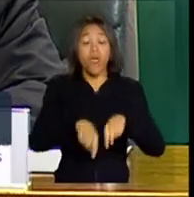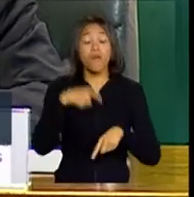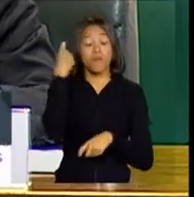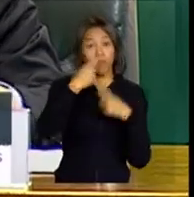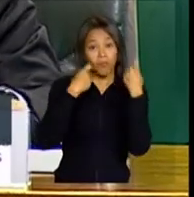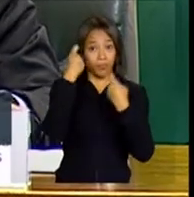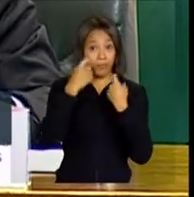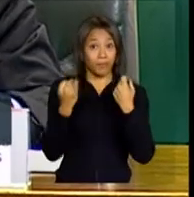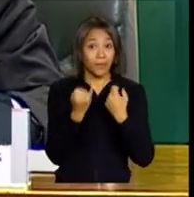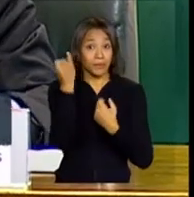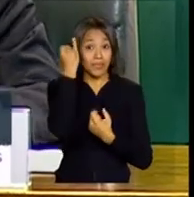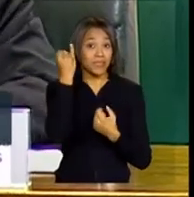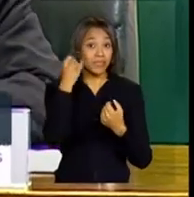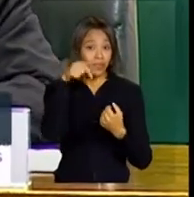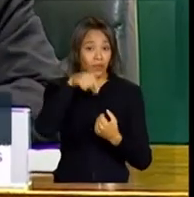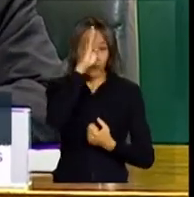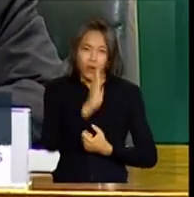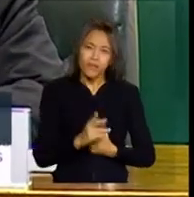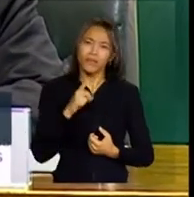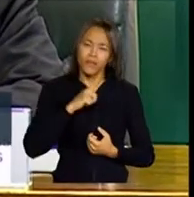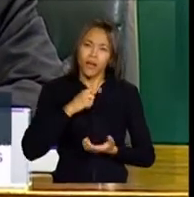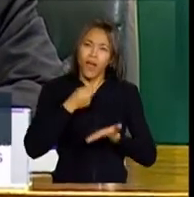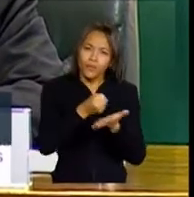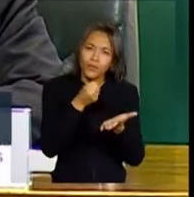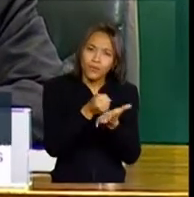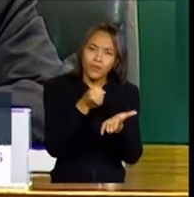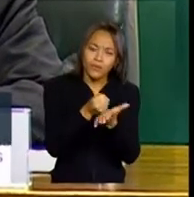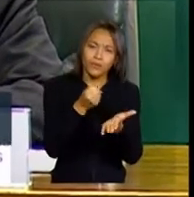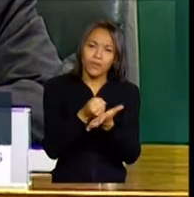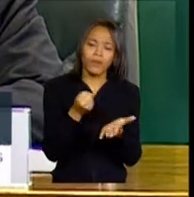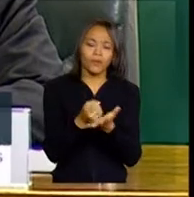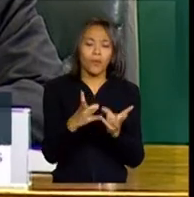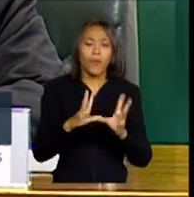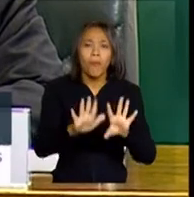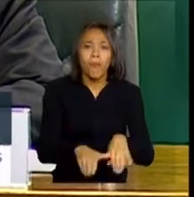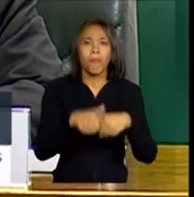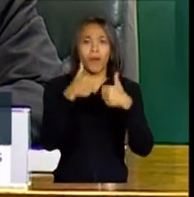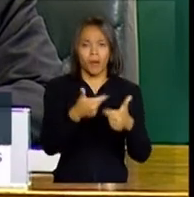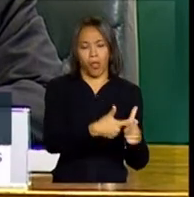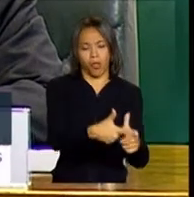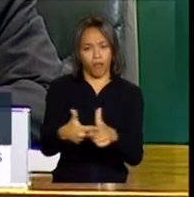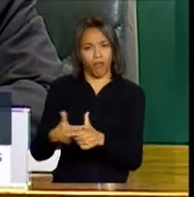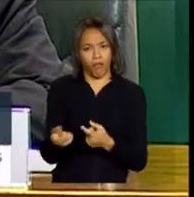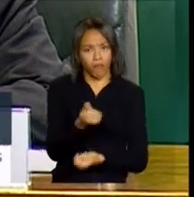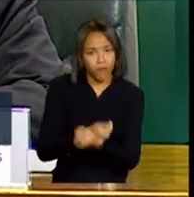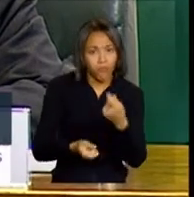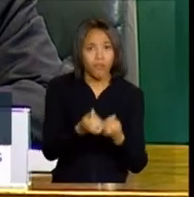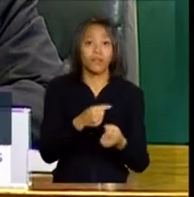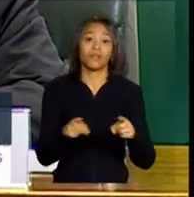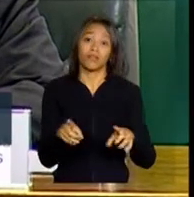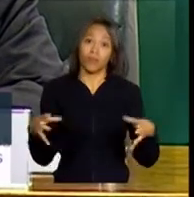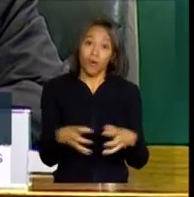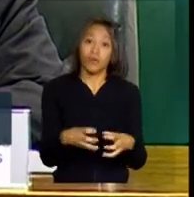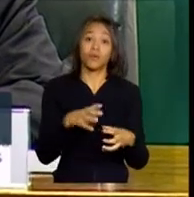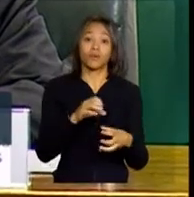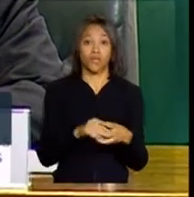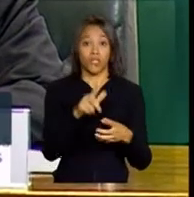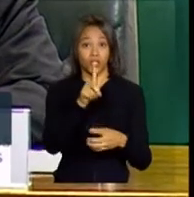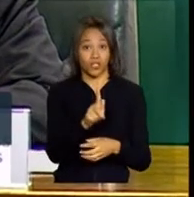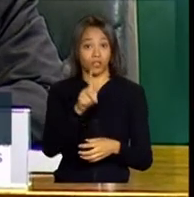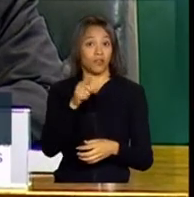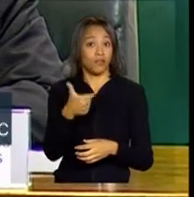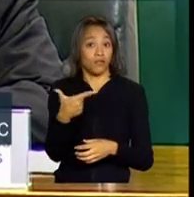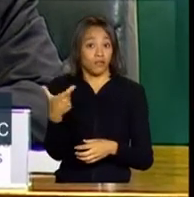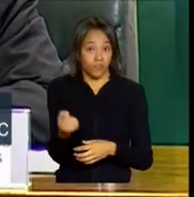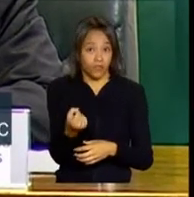que se diga que o Brasil tem que operado na busca de uma solução coordenada para crise em especial no âmbito do G20 os